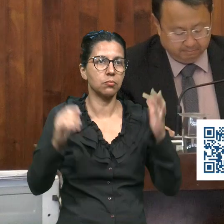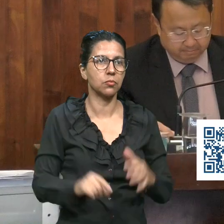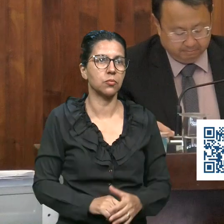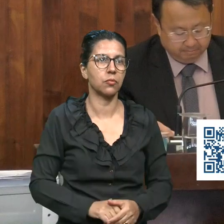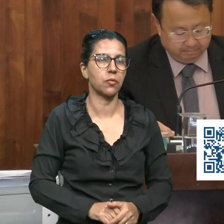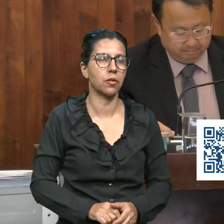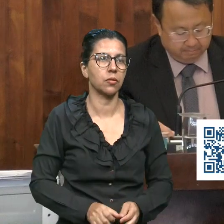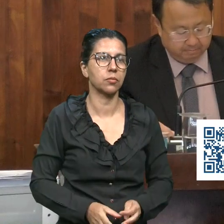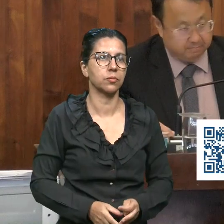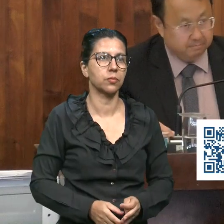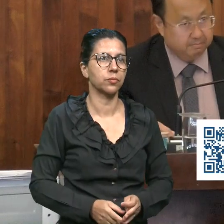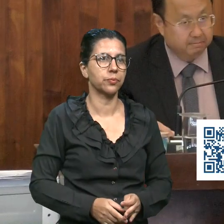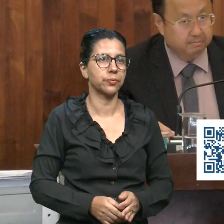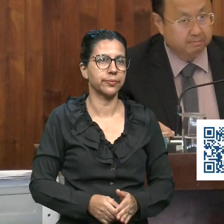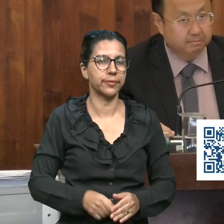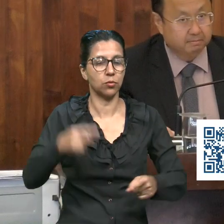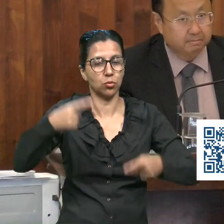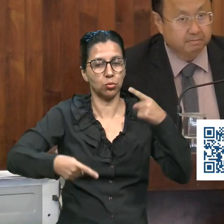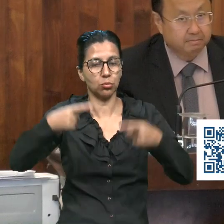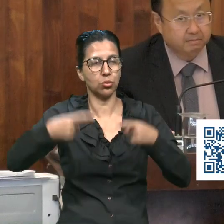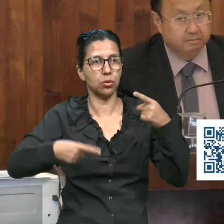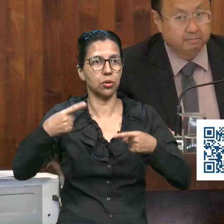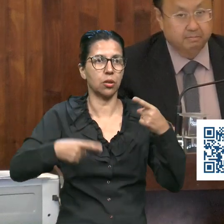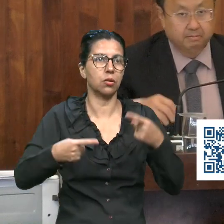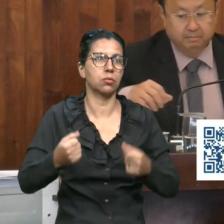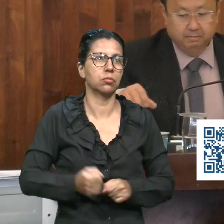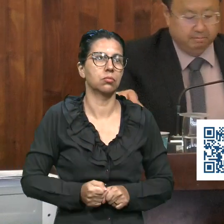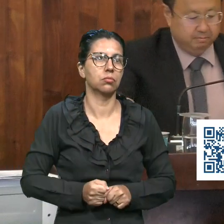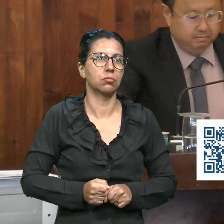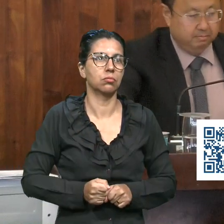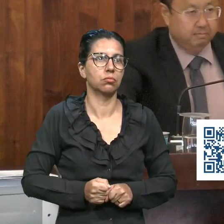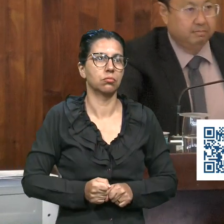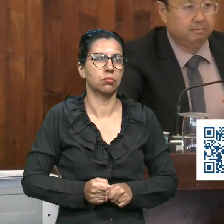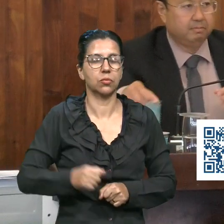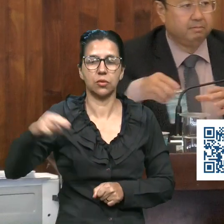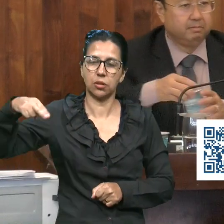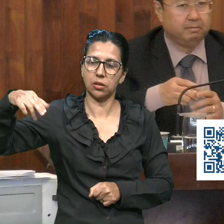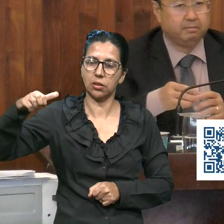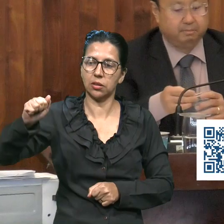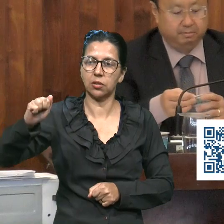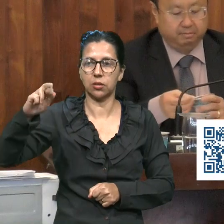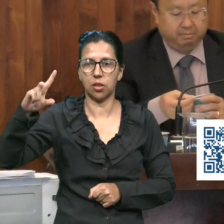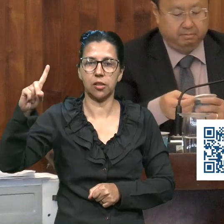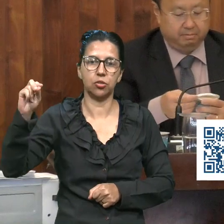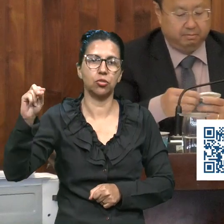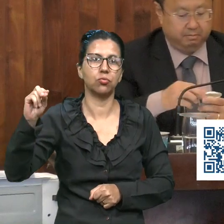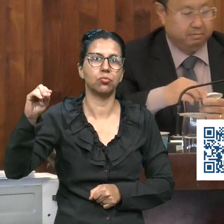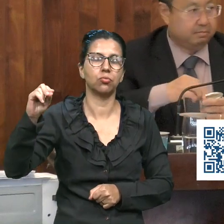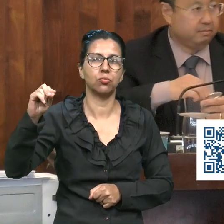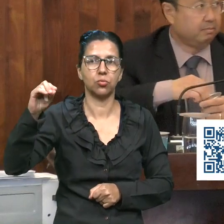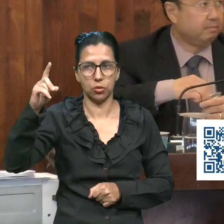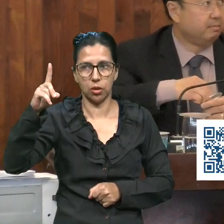Continua em discussão. Escrito vereador Dr. Luiz Eduardo Nardi, tem a tribuna por 3 minutos.